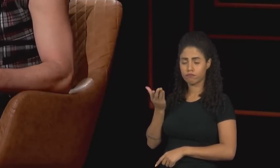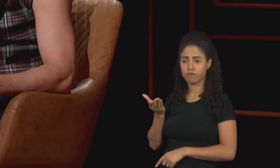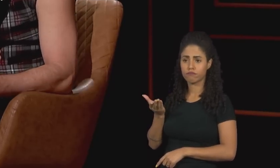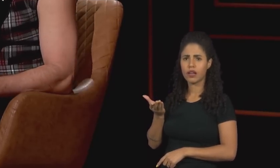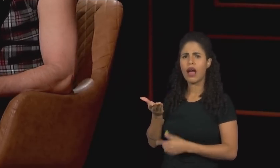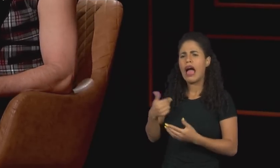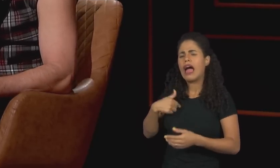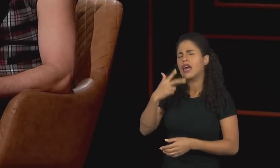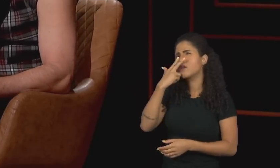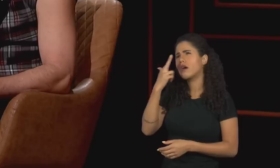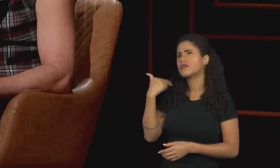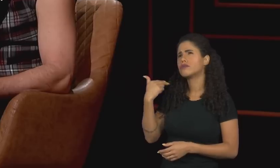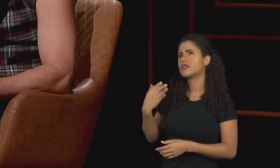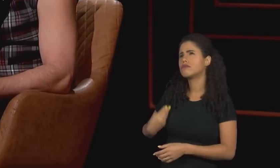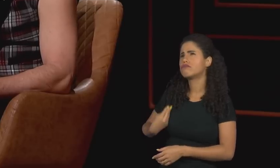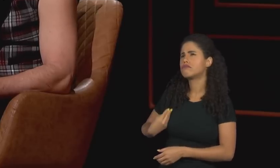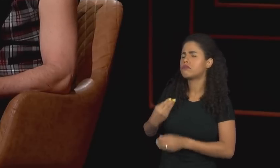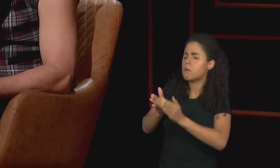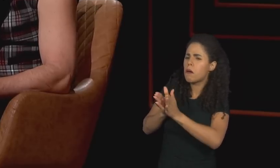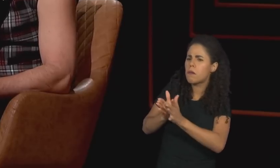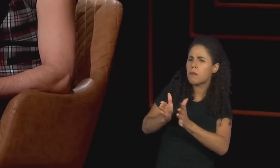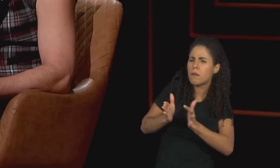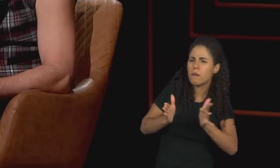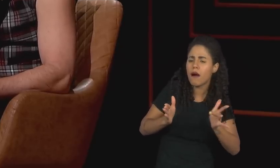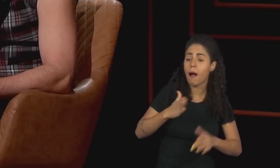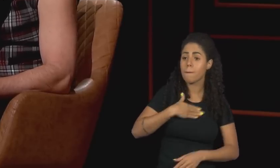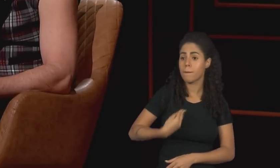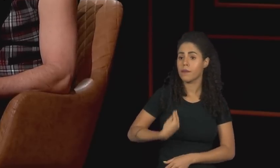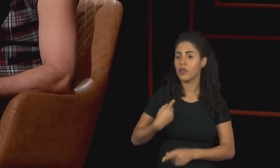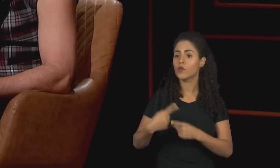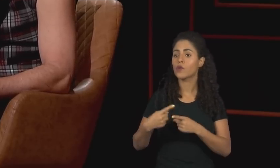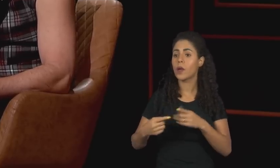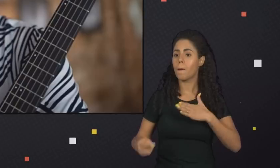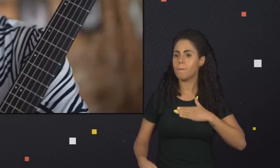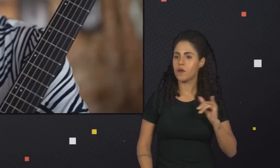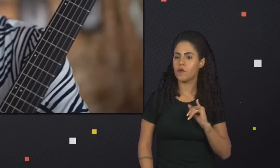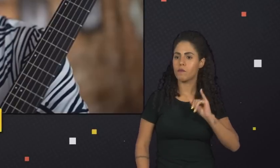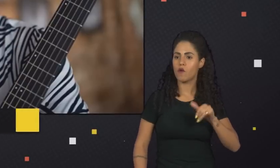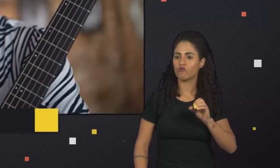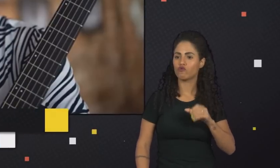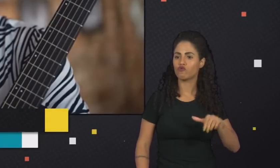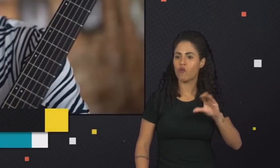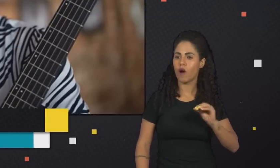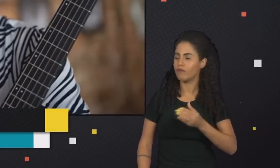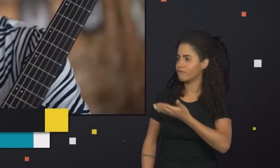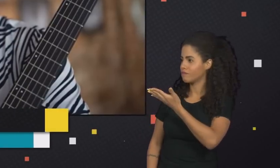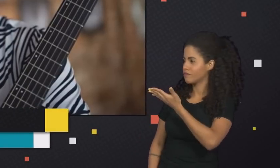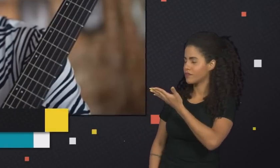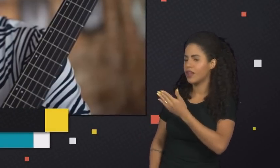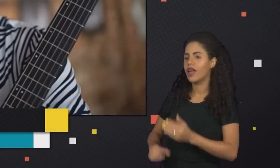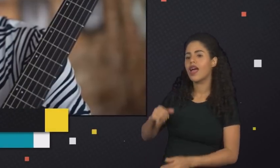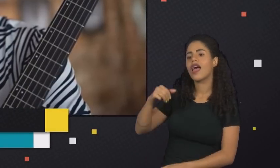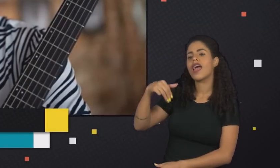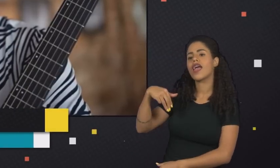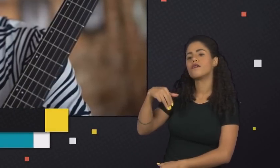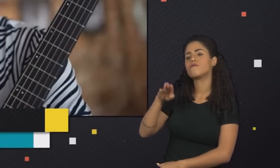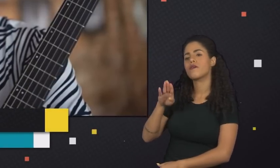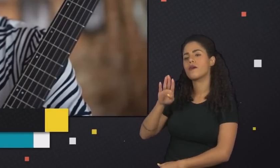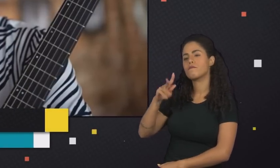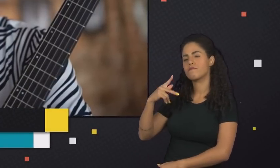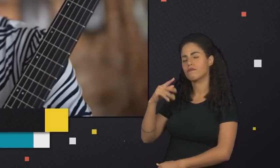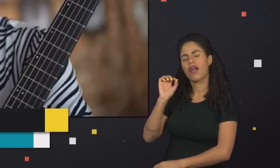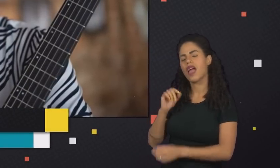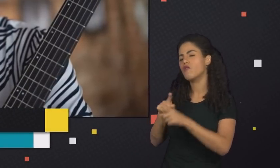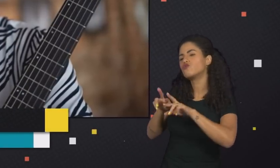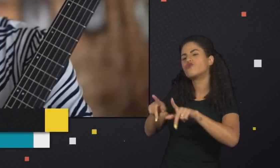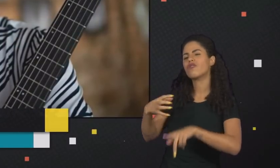acho que pela história, minha história também, mais a minha história, porque o meu irmão João Suplicy, ele é mais MPB e tal, mas por ter tido